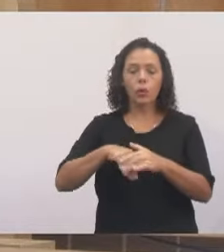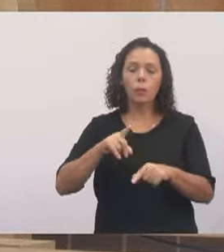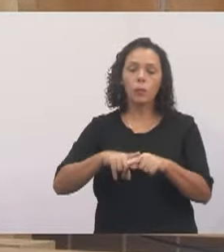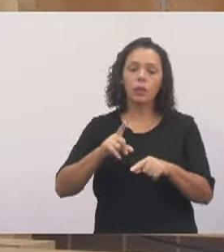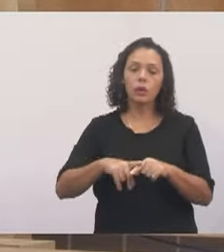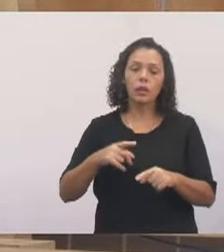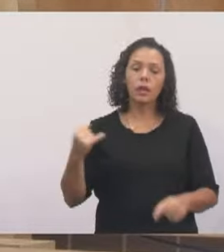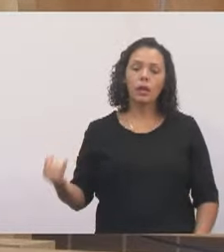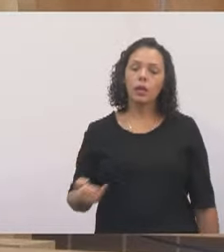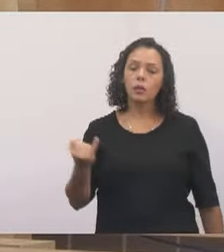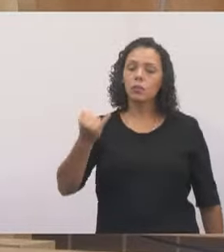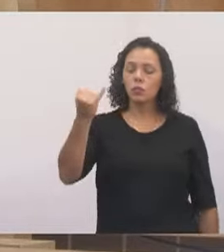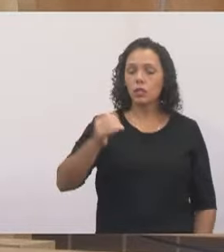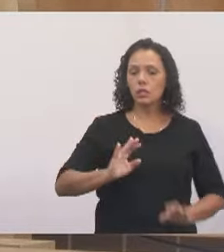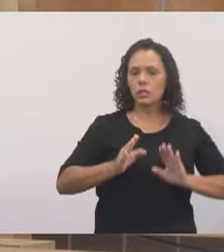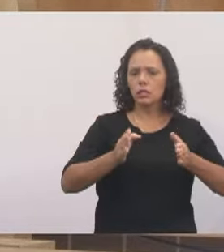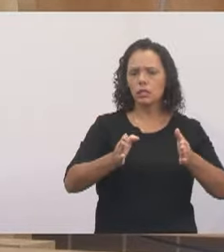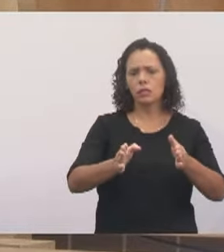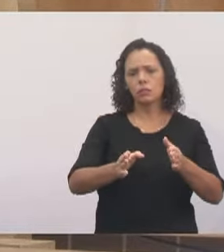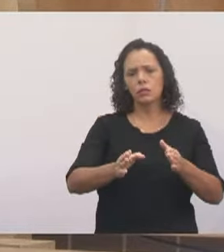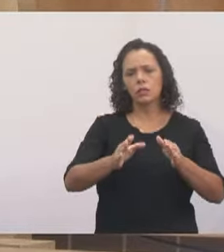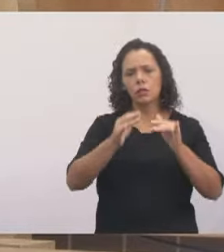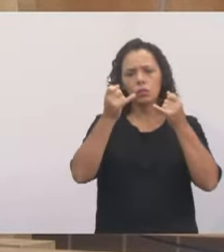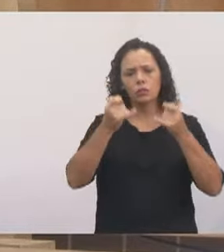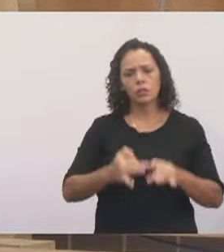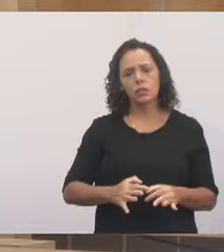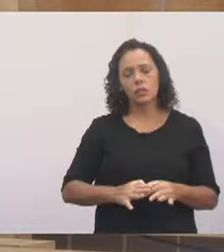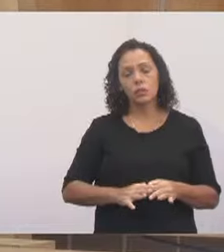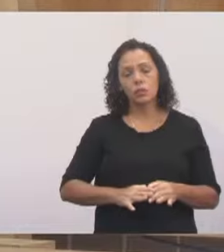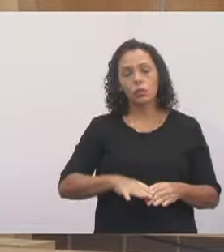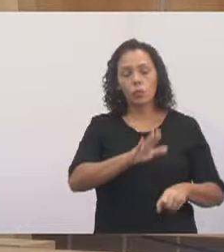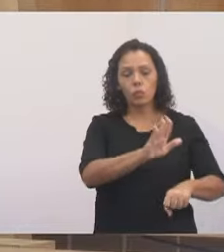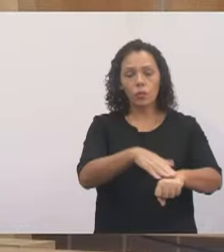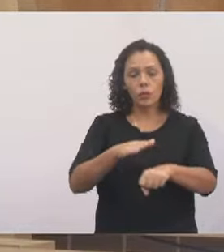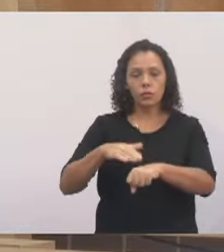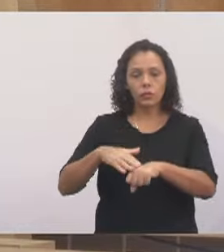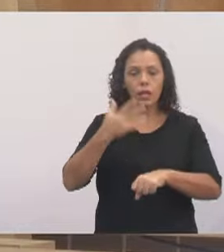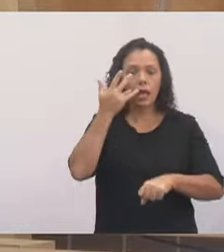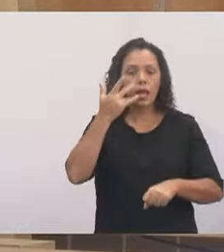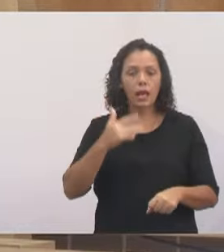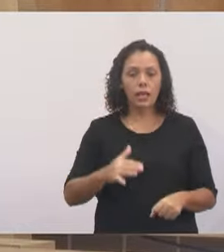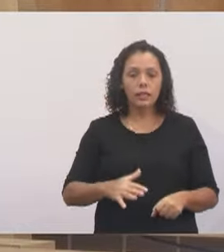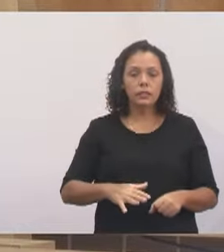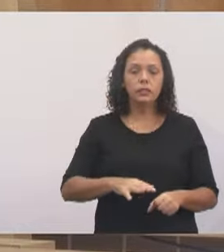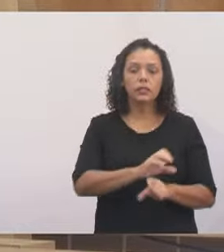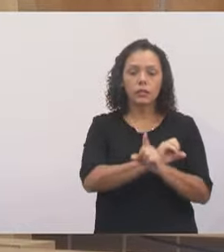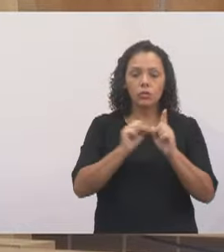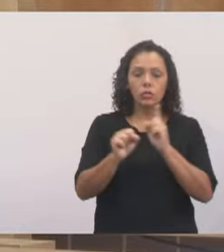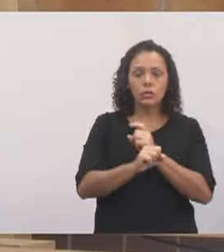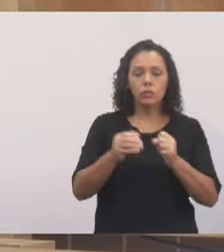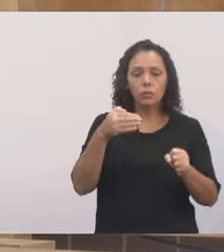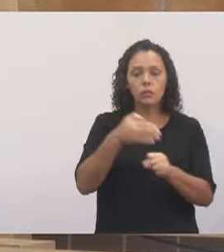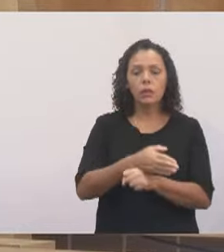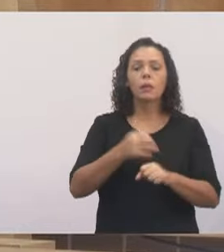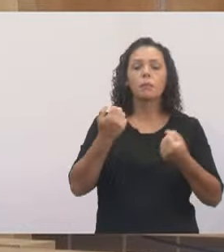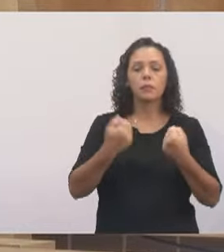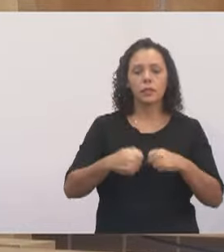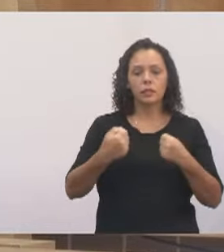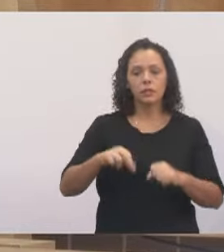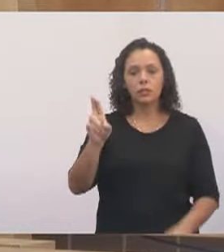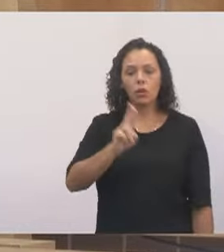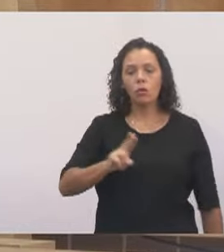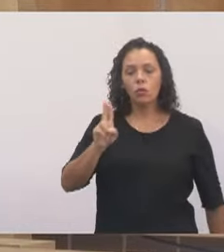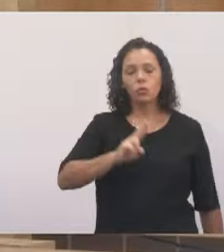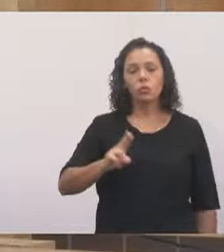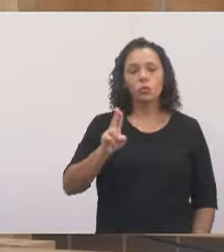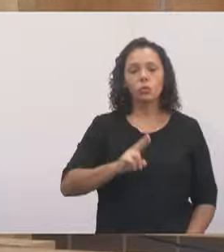da rua, para tirar essa garotada e trazer para a sociedade, tem que ser através do esporte. E o esporte é tudo na vida dessa